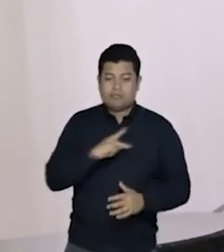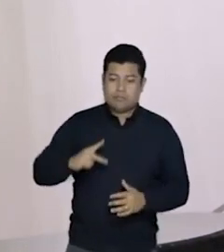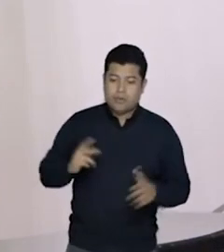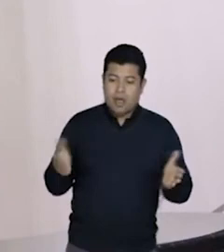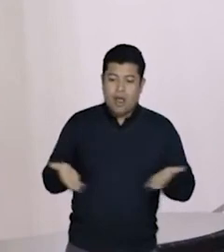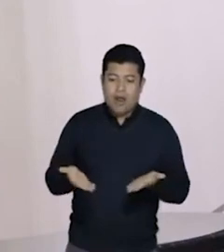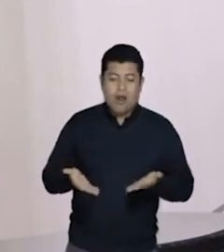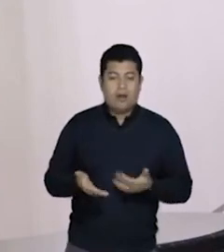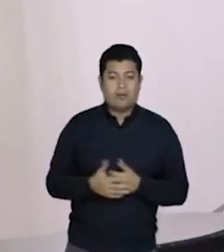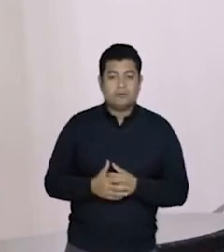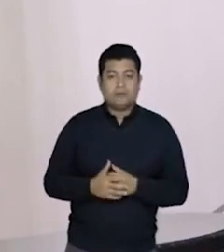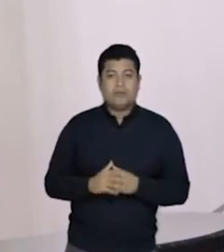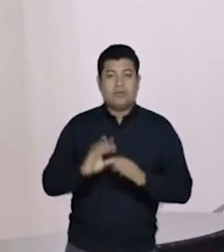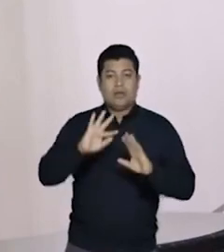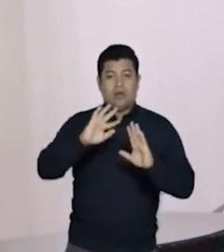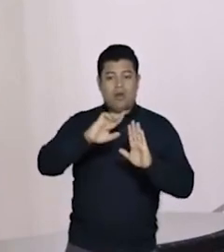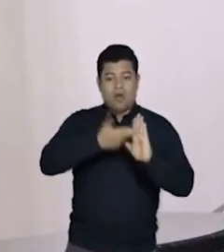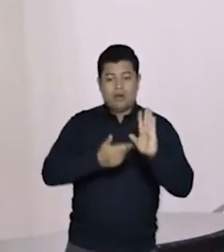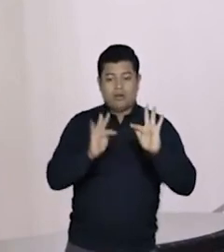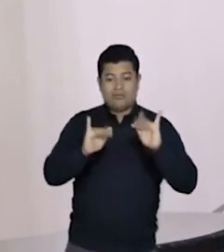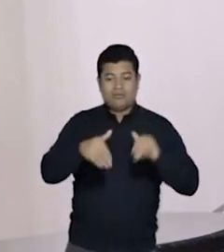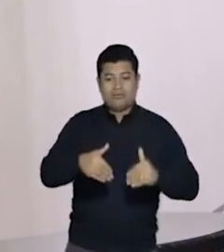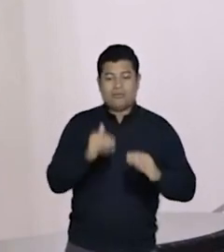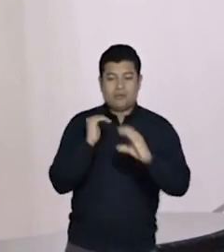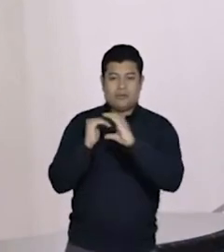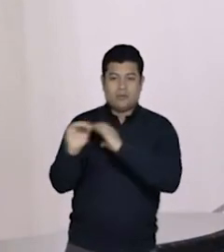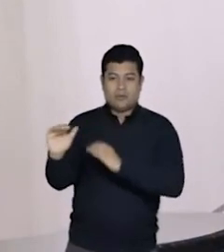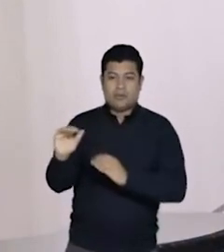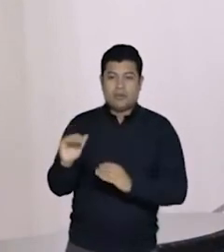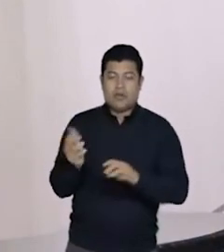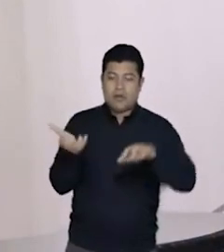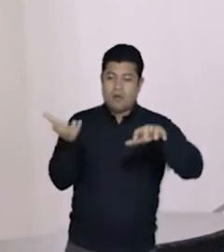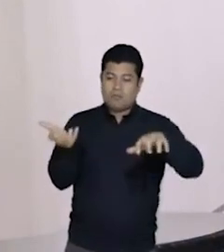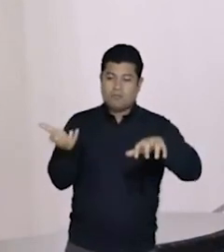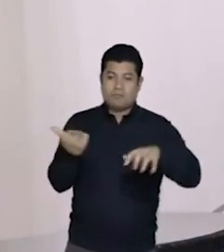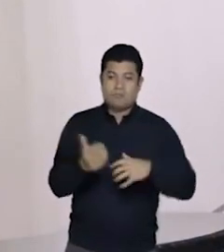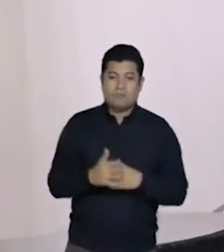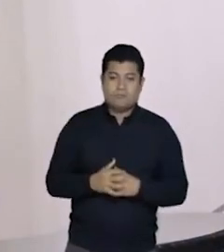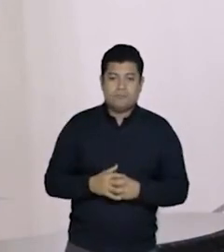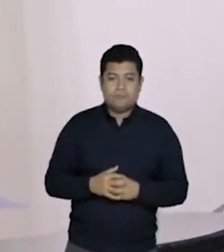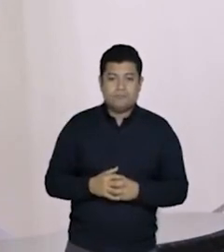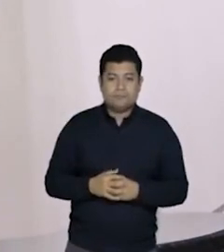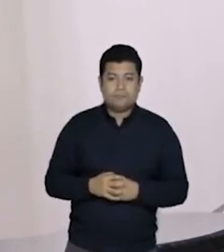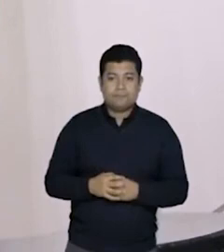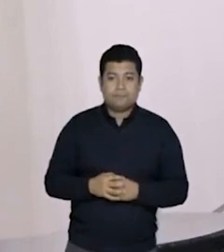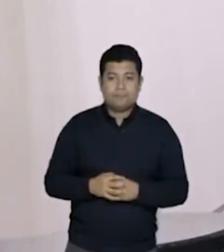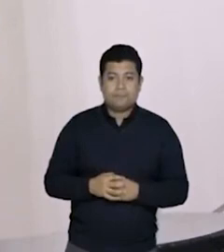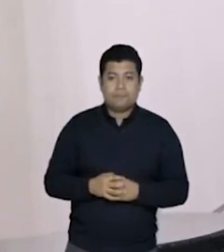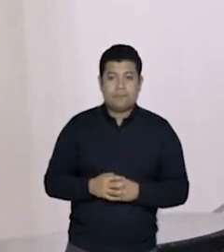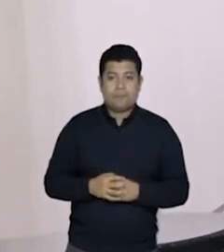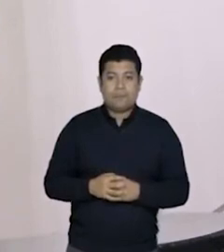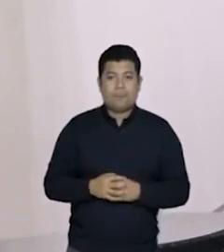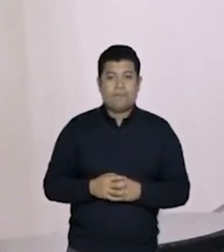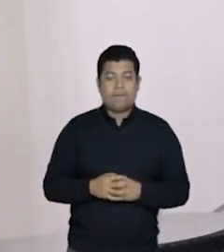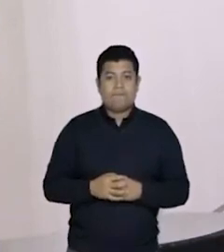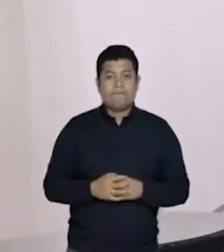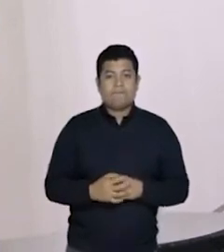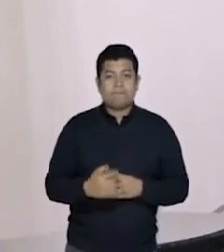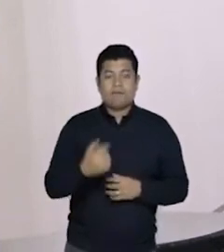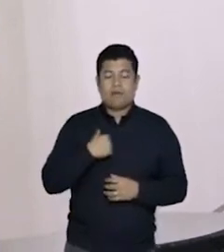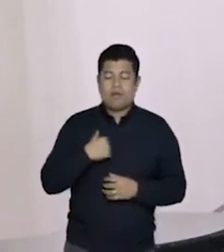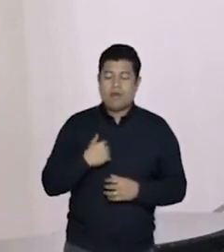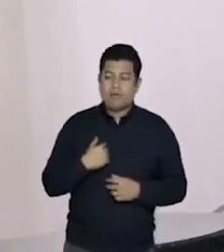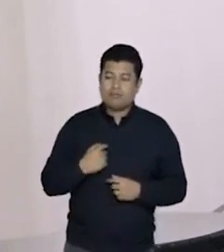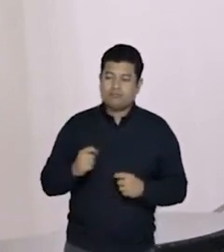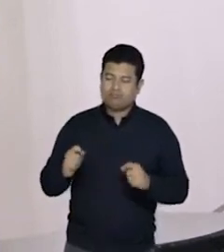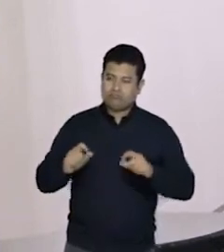o relatório final que será enviado ao Congresso Nacional. O que me causa espanto